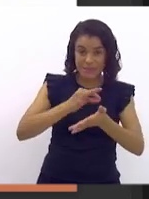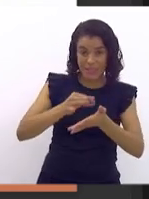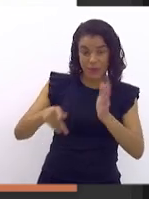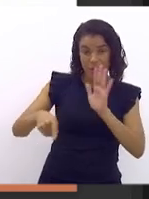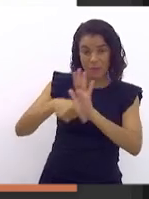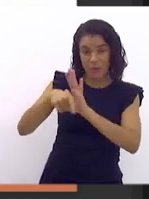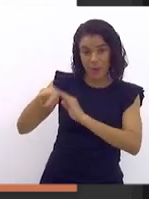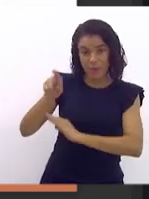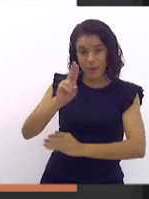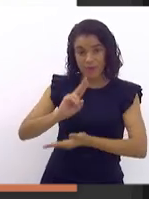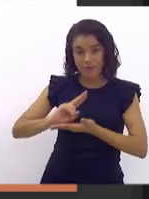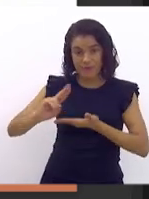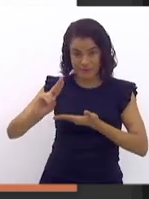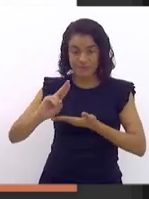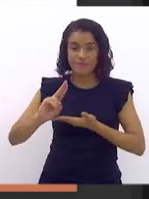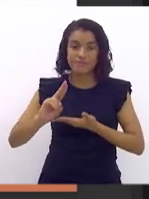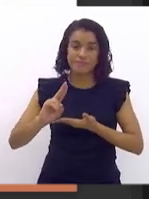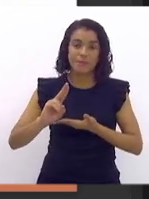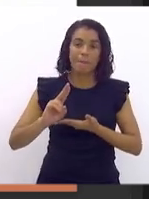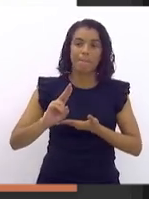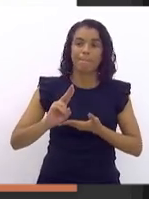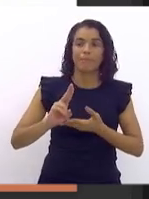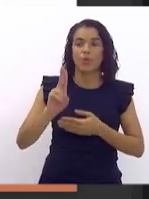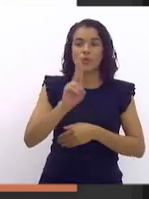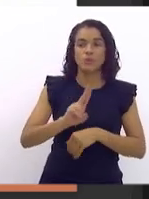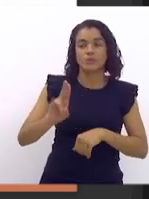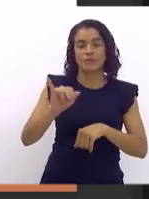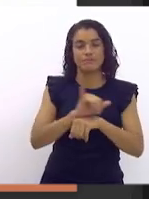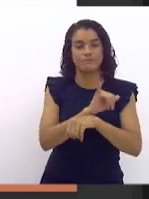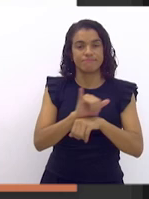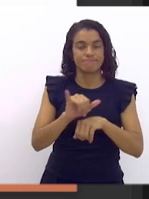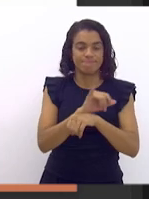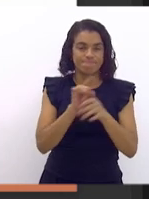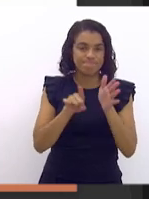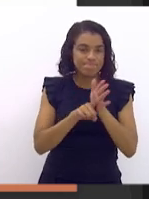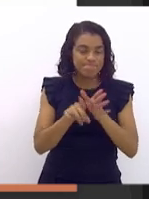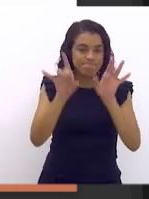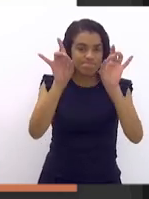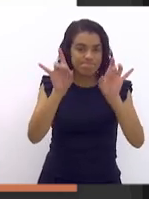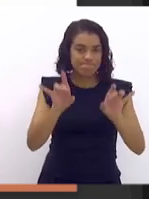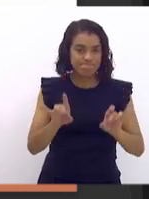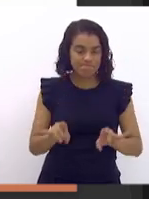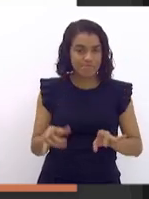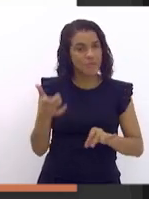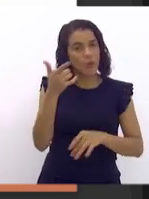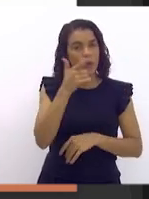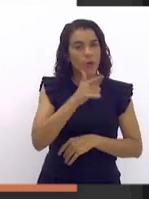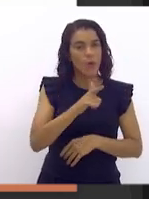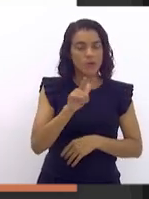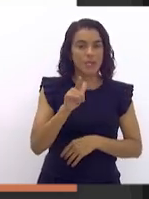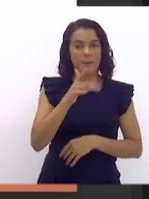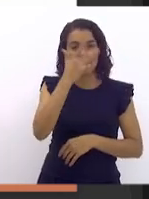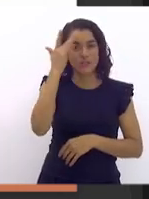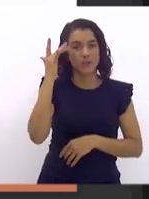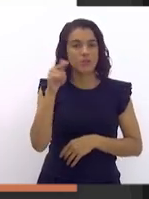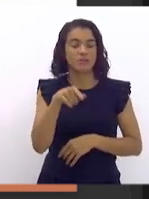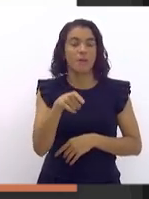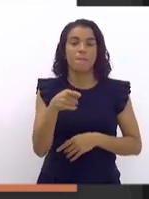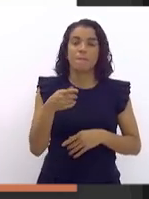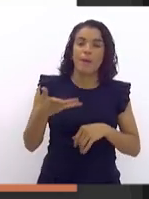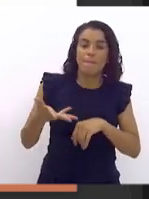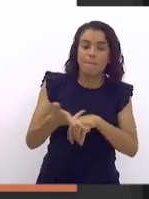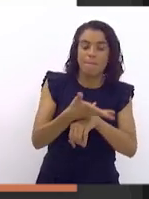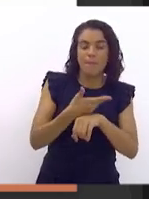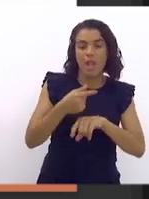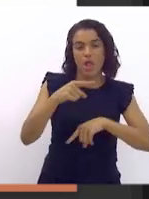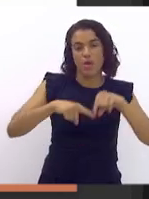órgão ou da sua universidade, por meio dessa ferramenta de busca personalizada. Então, a gente vai conseguir direcionar as pessoas para o que há de melhor